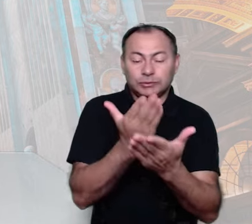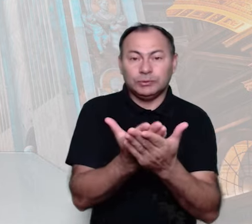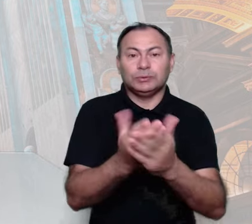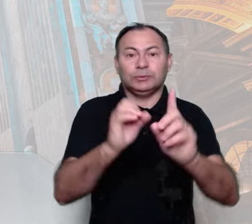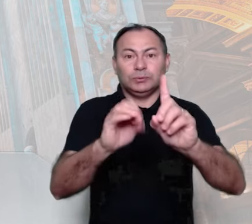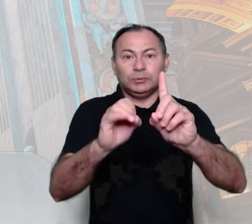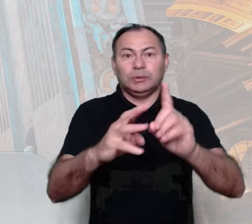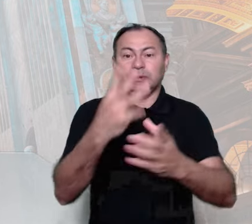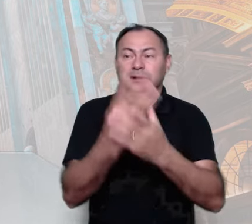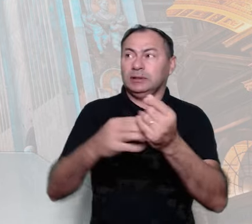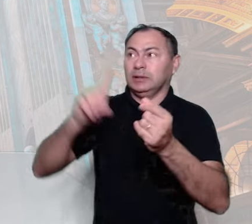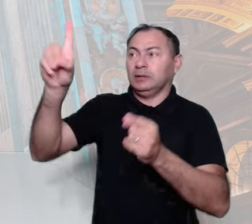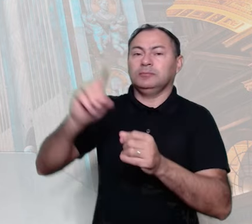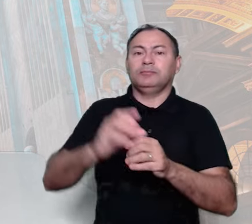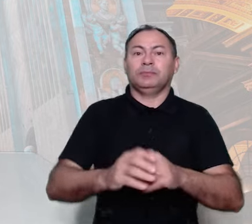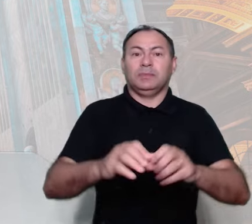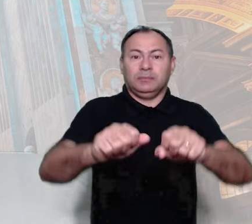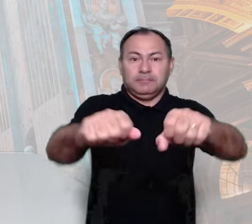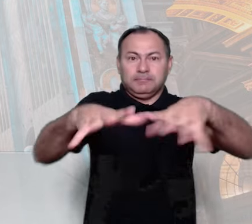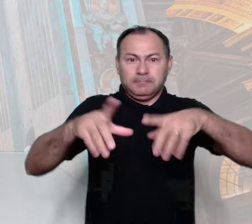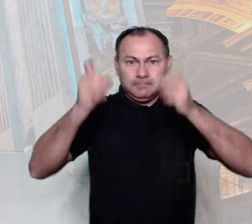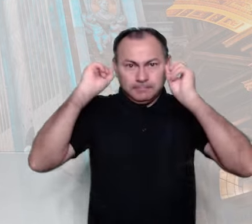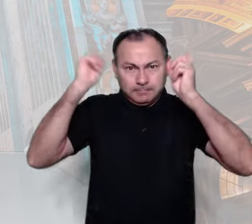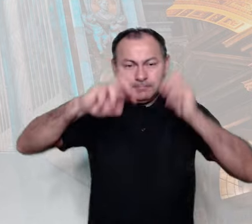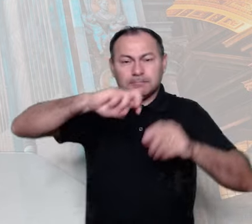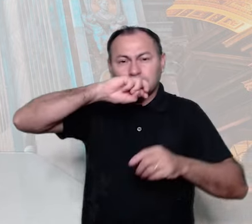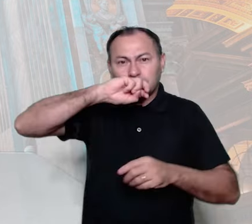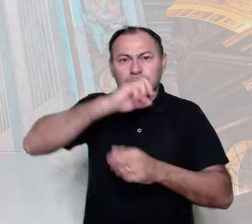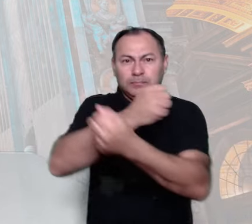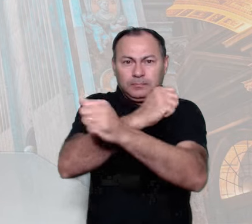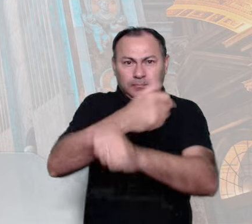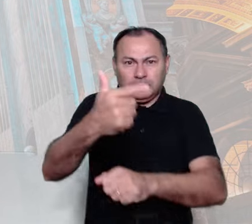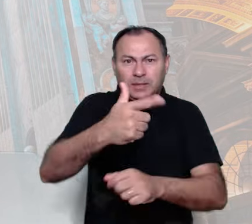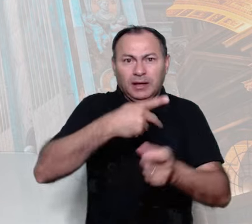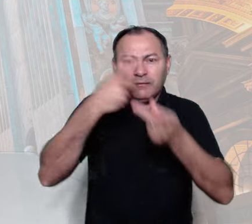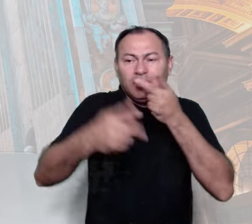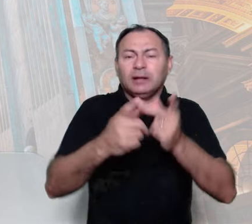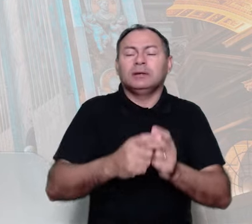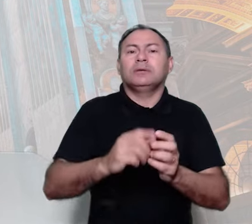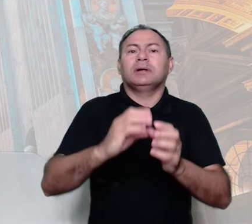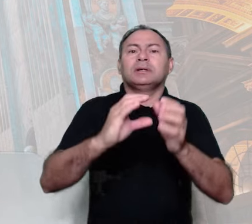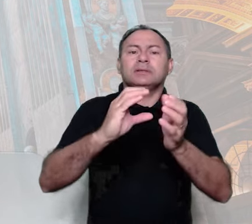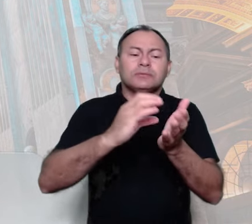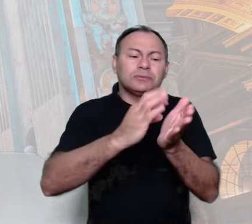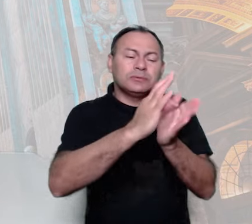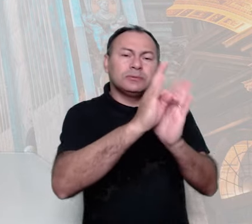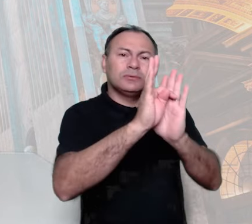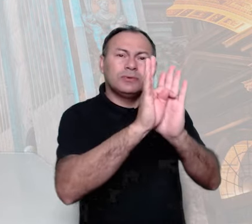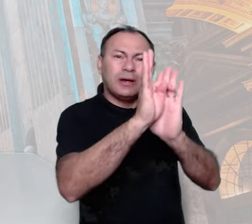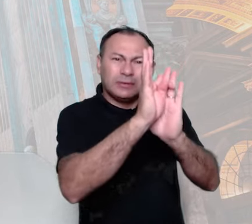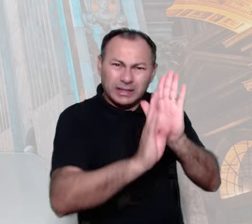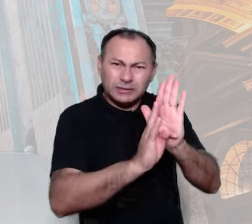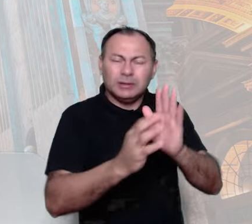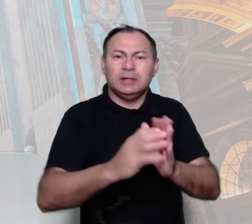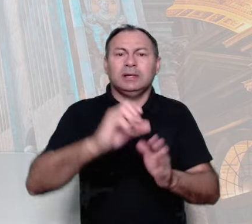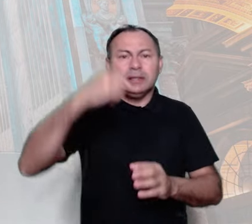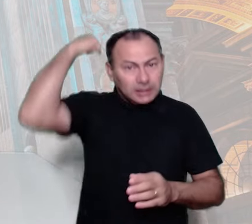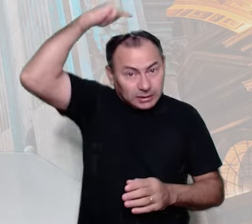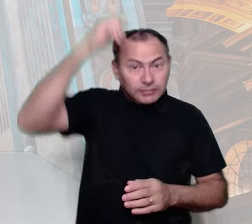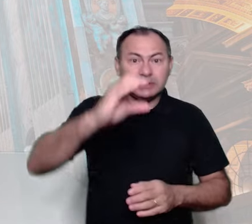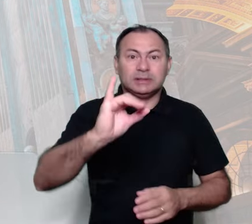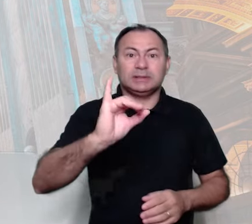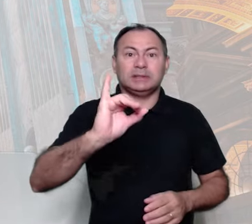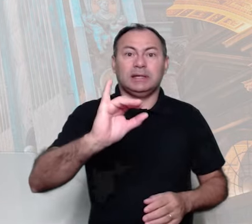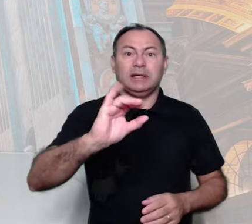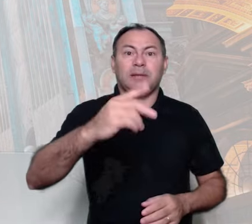de Eclesiologia Trinitária, o Conselho conclui essa sessão com uma citação de São Cipriano na obra em que ele